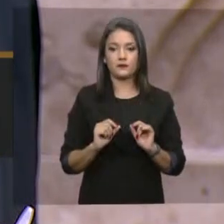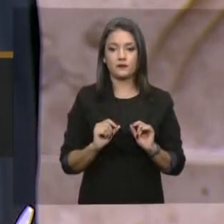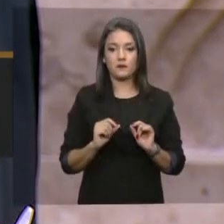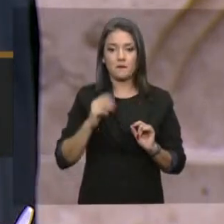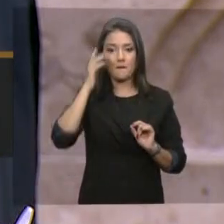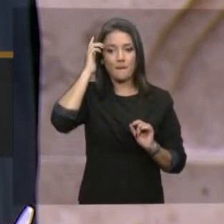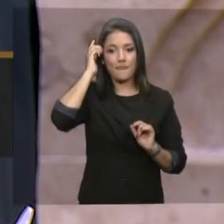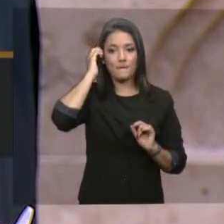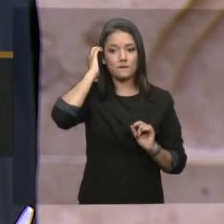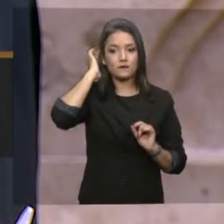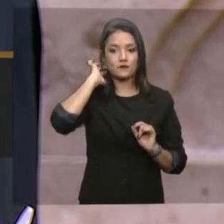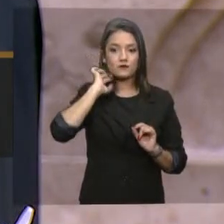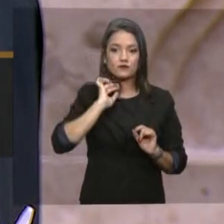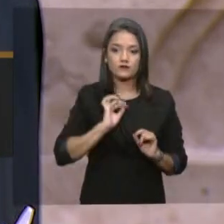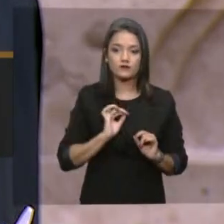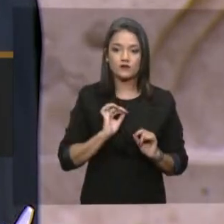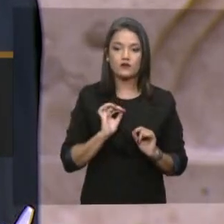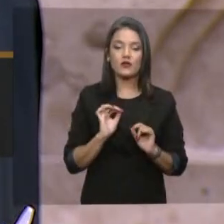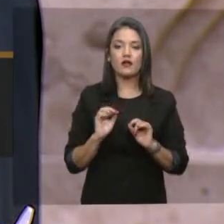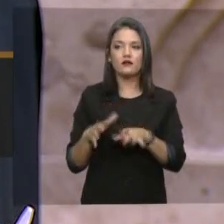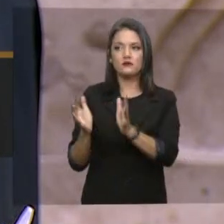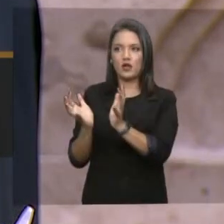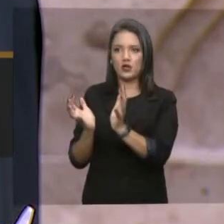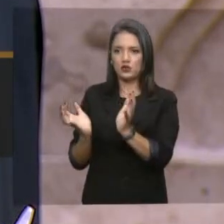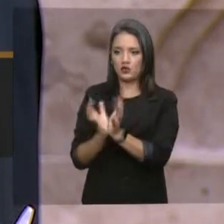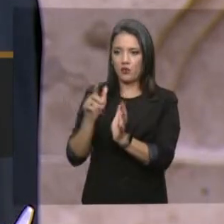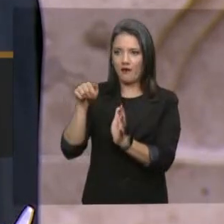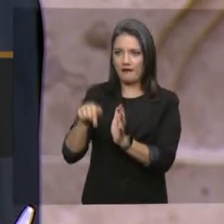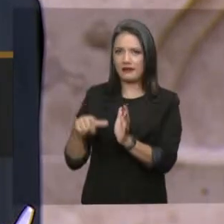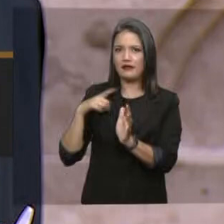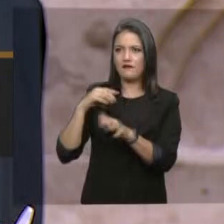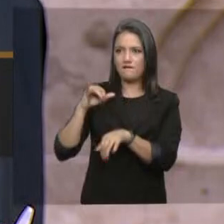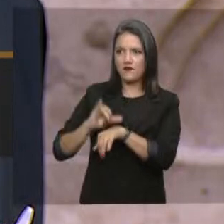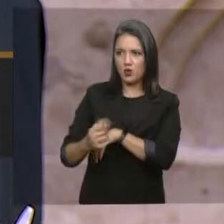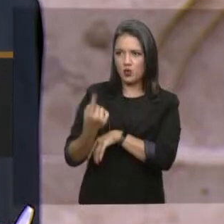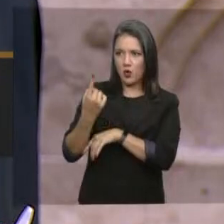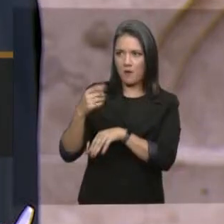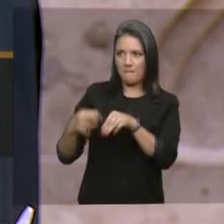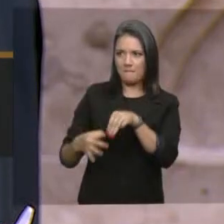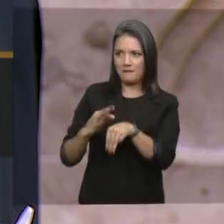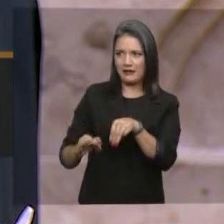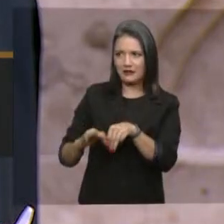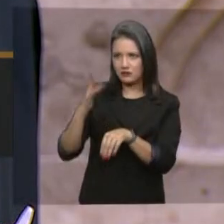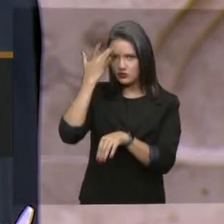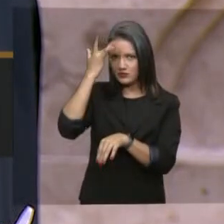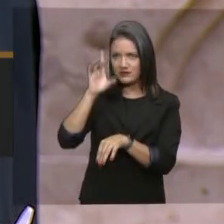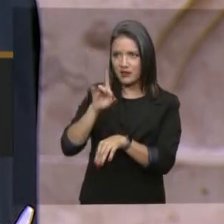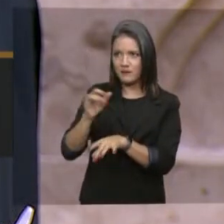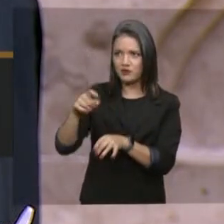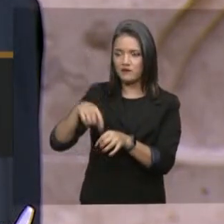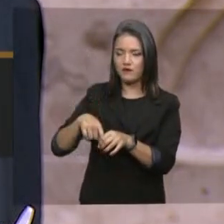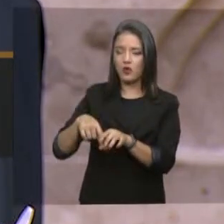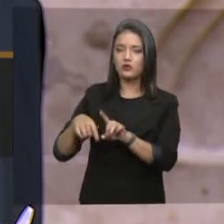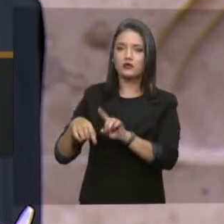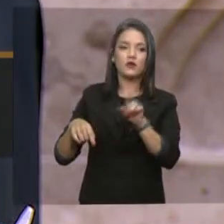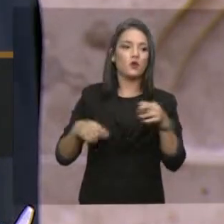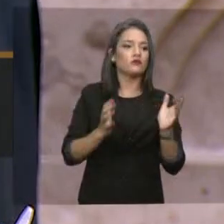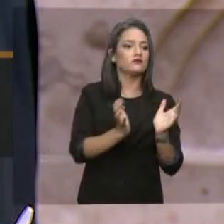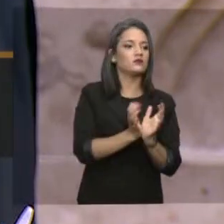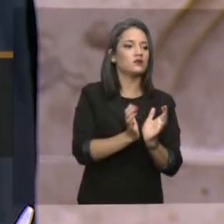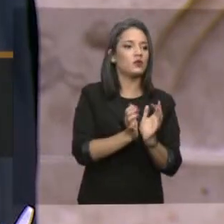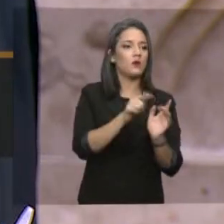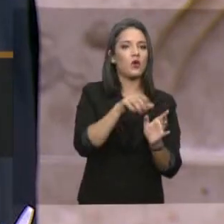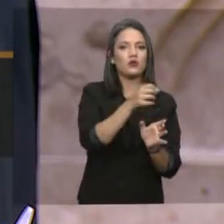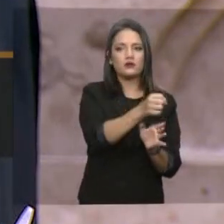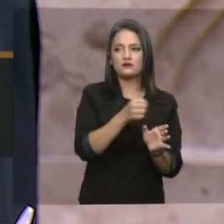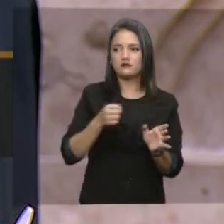é a convocação de ministro integrante de outra turma, respeitada a ordem decrescente de antiguidade. E